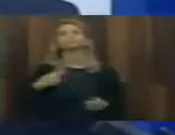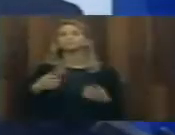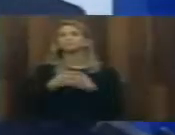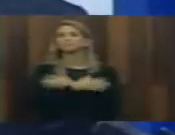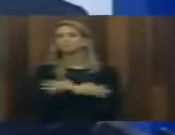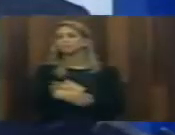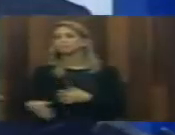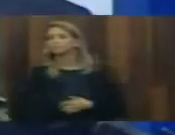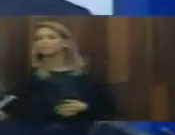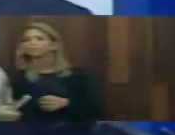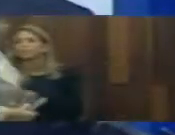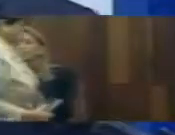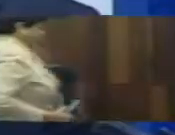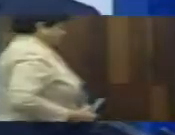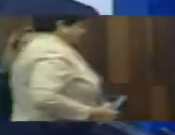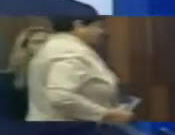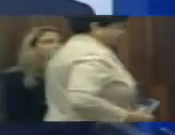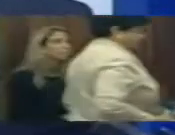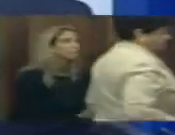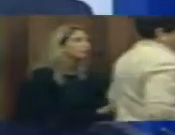do povo Brabal.